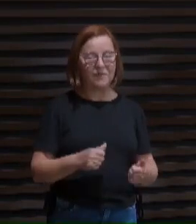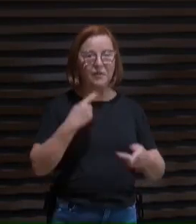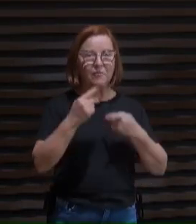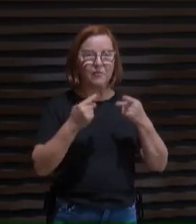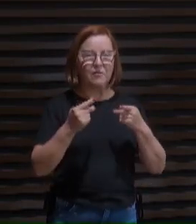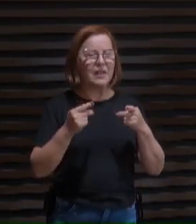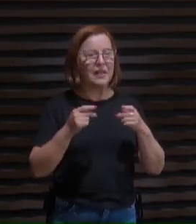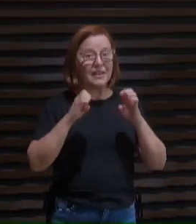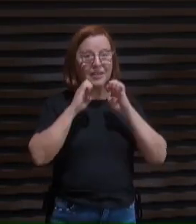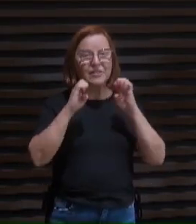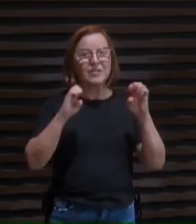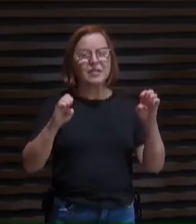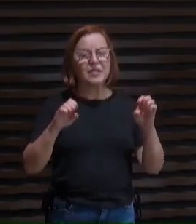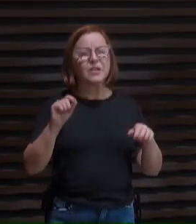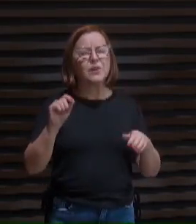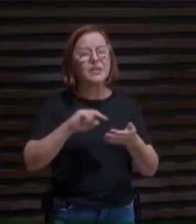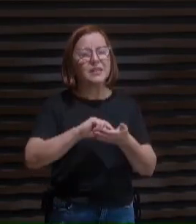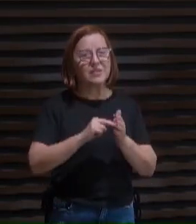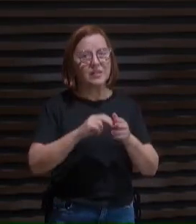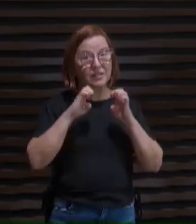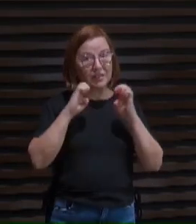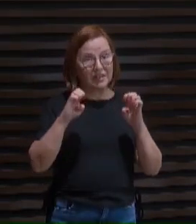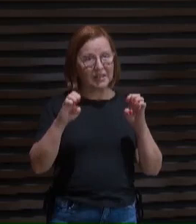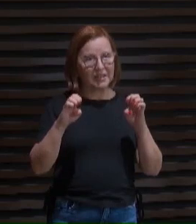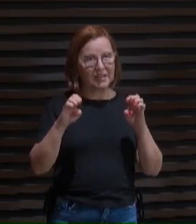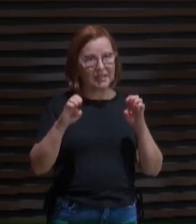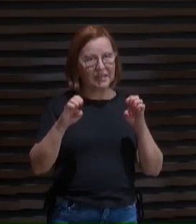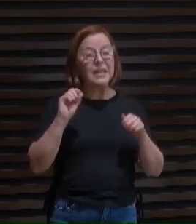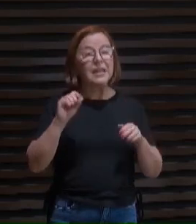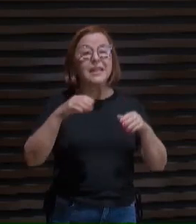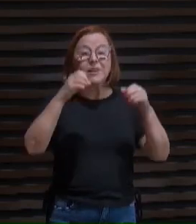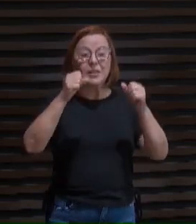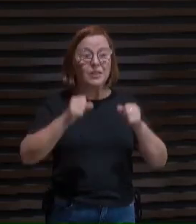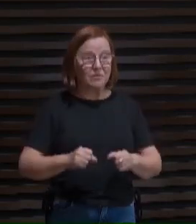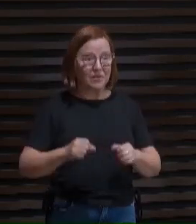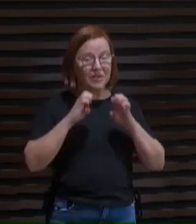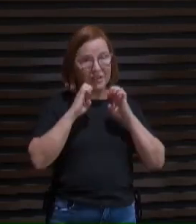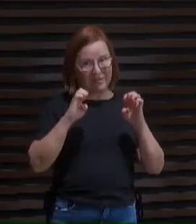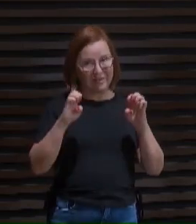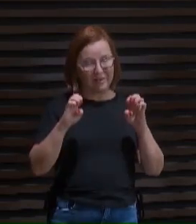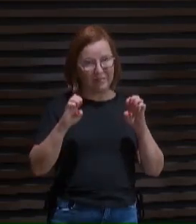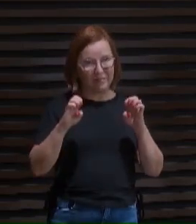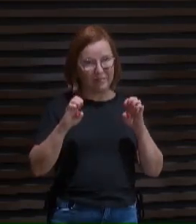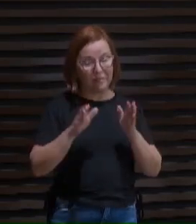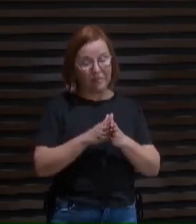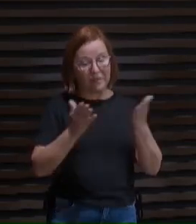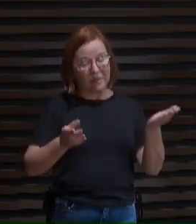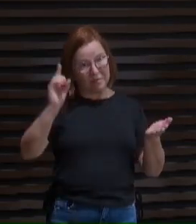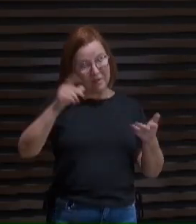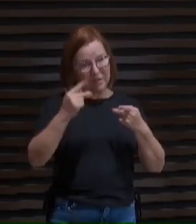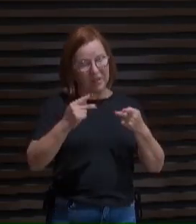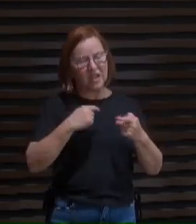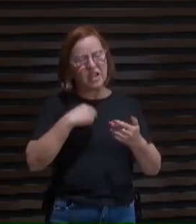evangelização. O que é evangelizar? Quem está apto a evangelizar? A Bíblia diz, eu criei, por